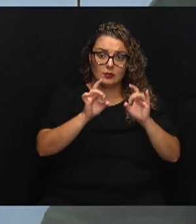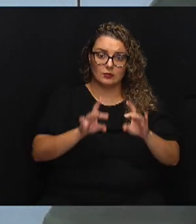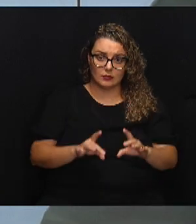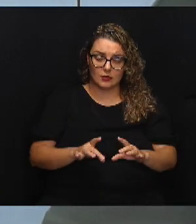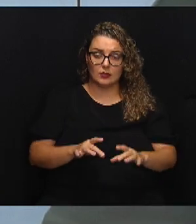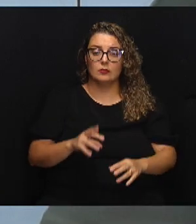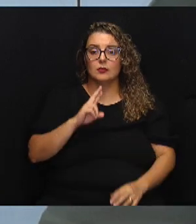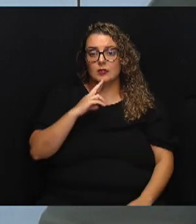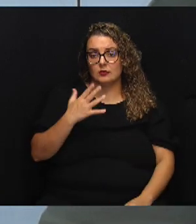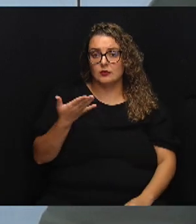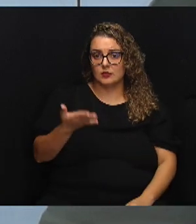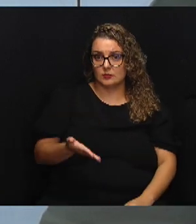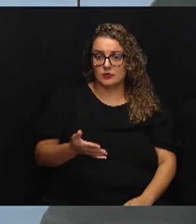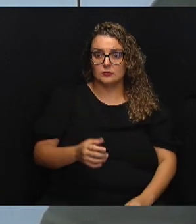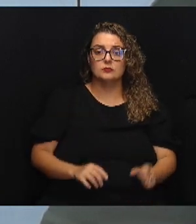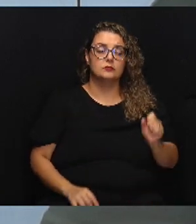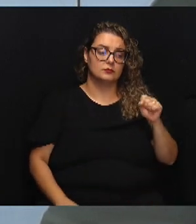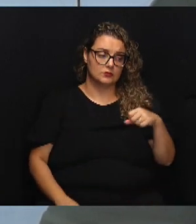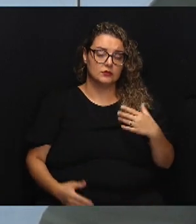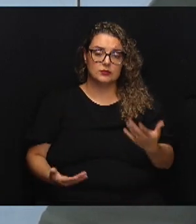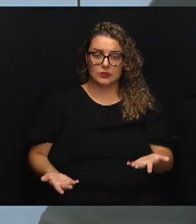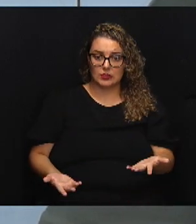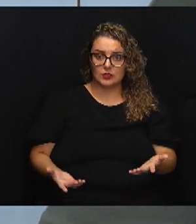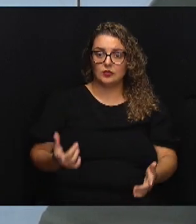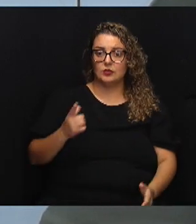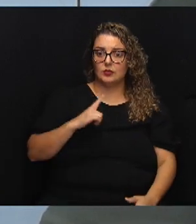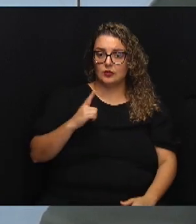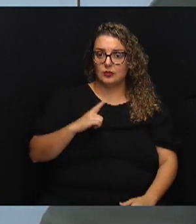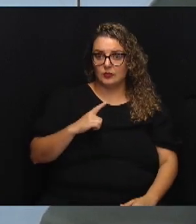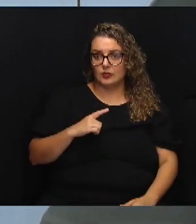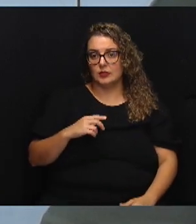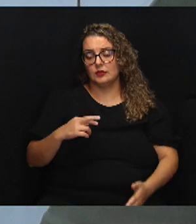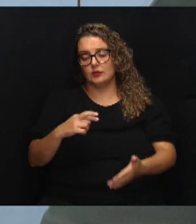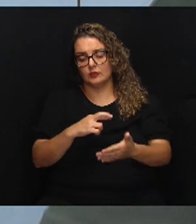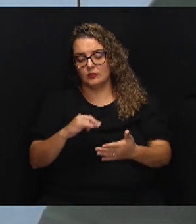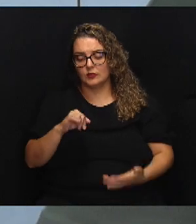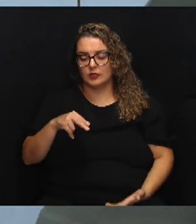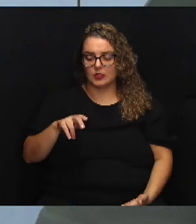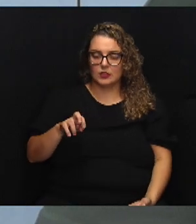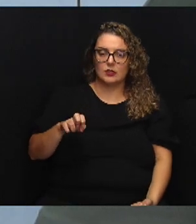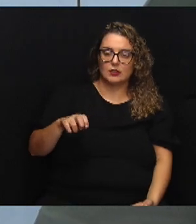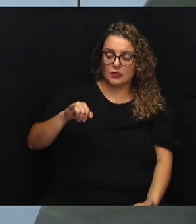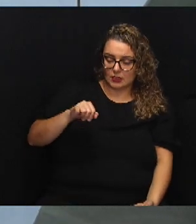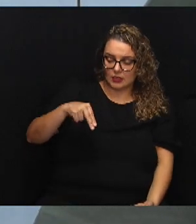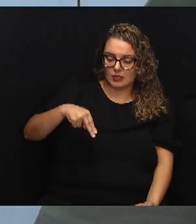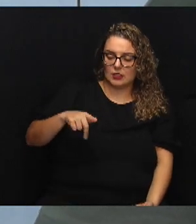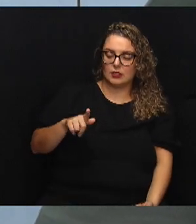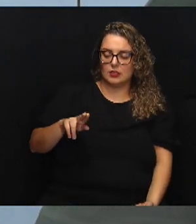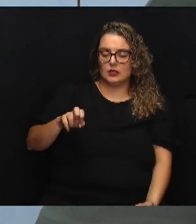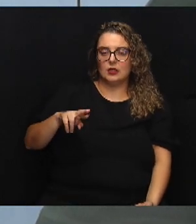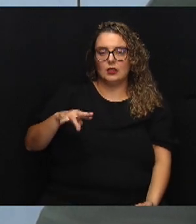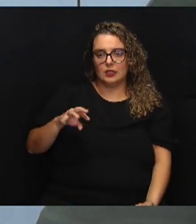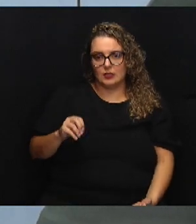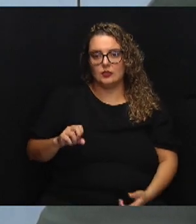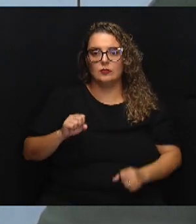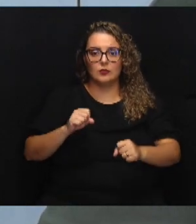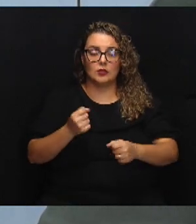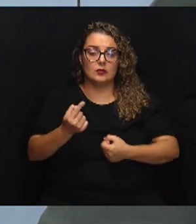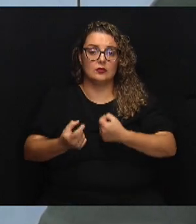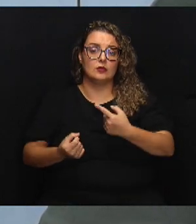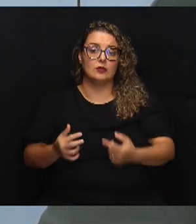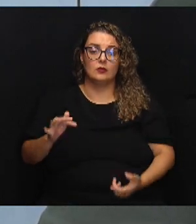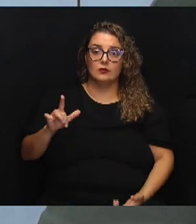para resolver isso daí. Tá. Né? Embora ela vai ter lá os inquéritos, né? Vai ter a condições de poder fazer algum tipo de